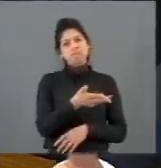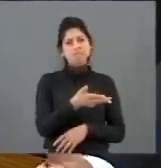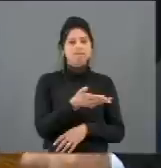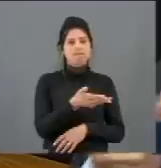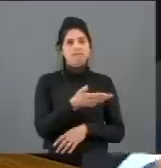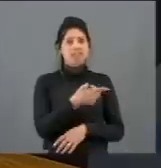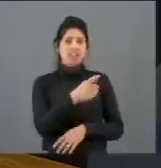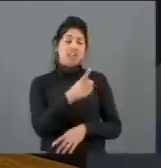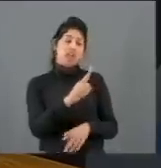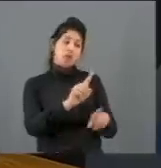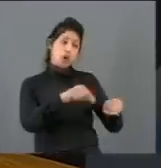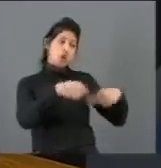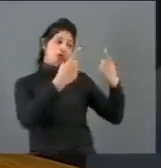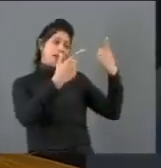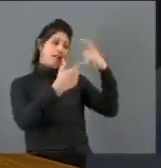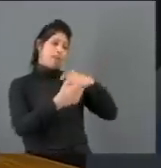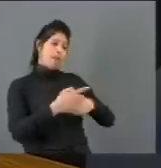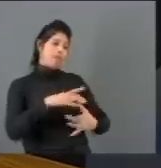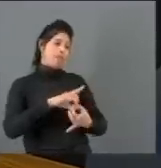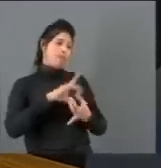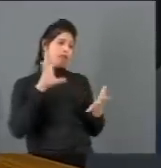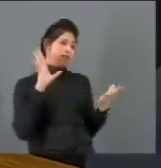de vir defender a democracia.